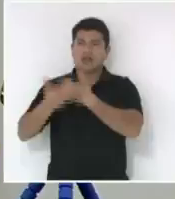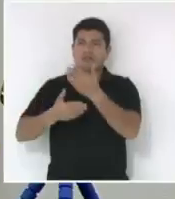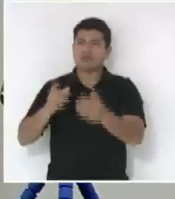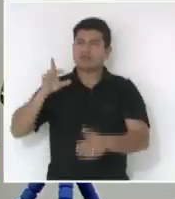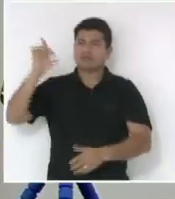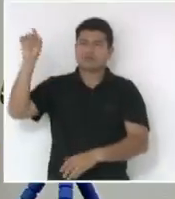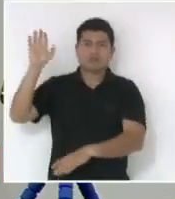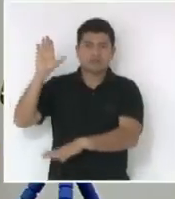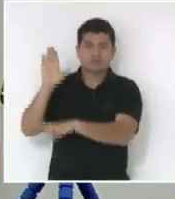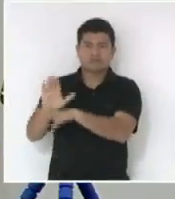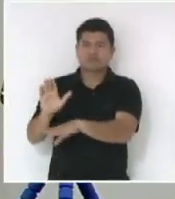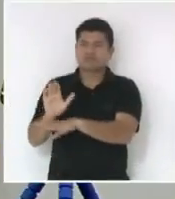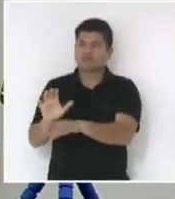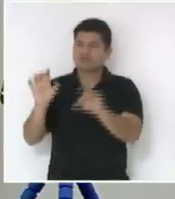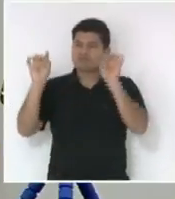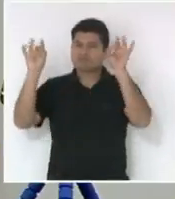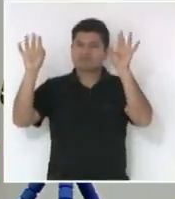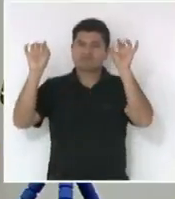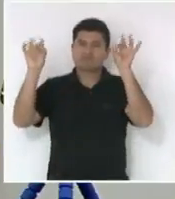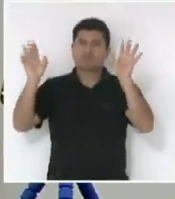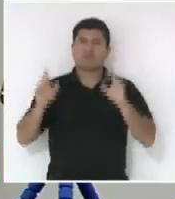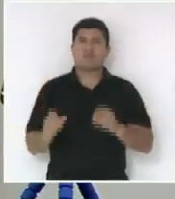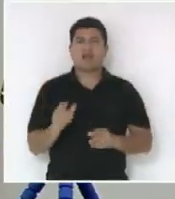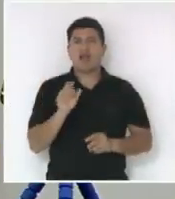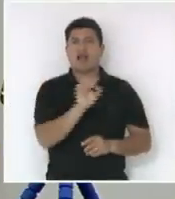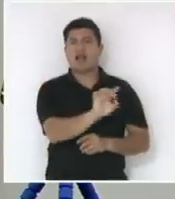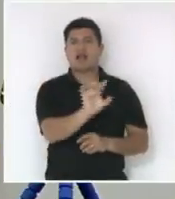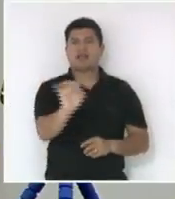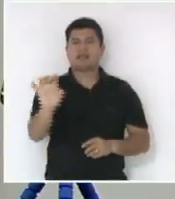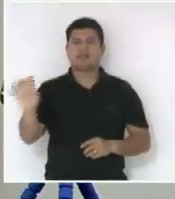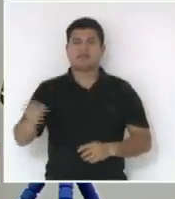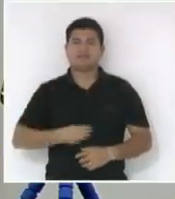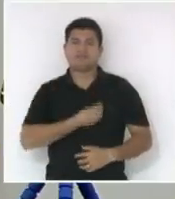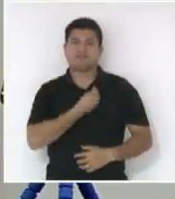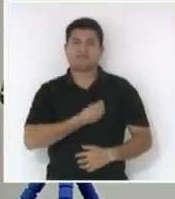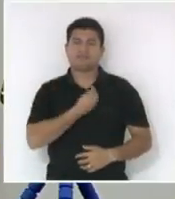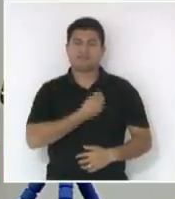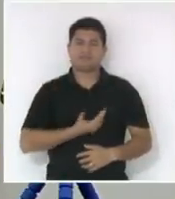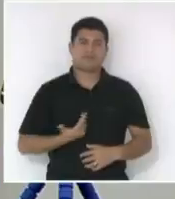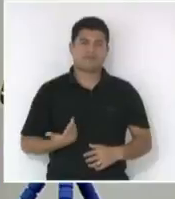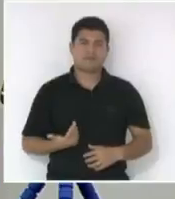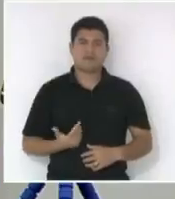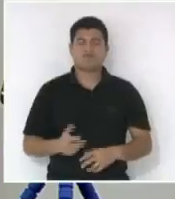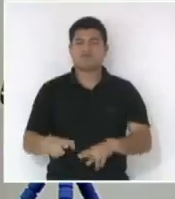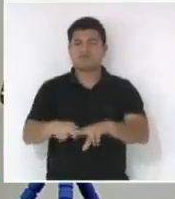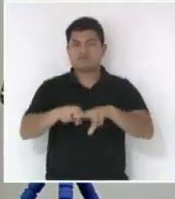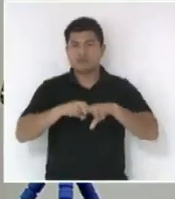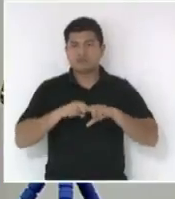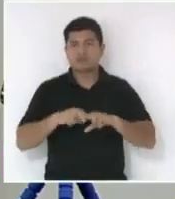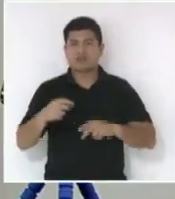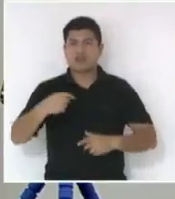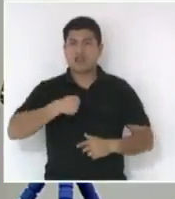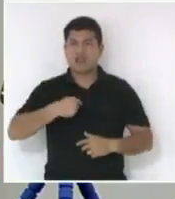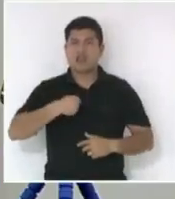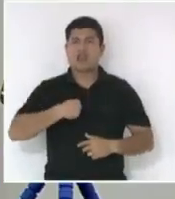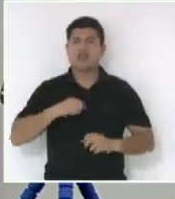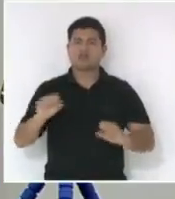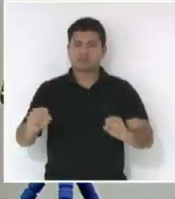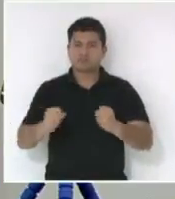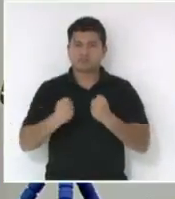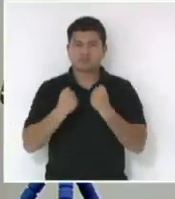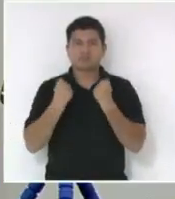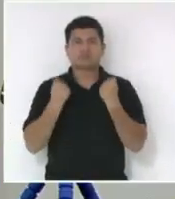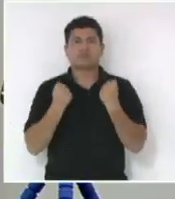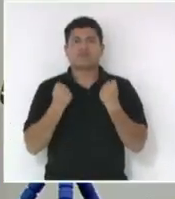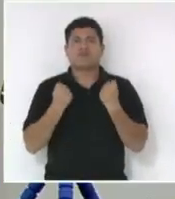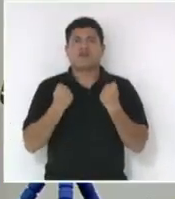muito especial e particular para a vida de cada um. Por isso, eu defendo